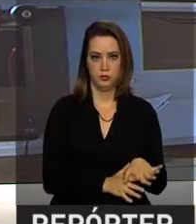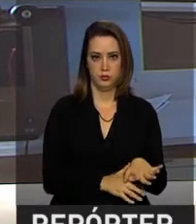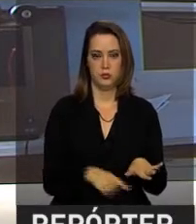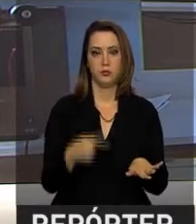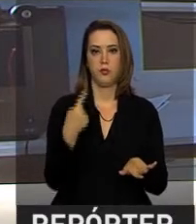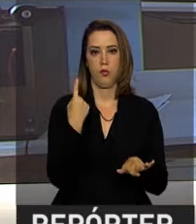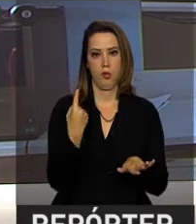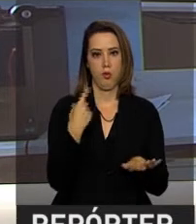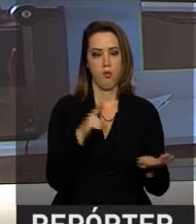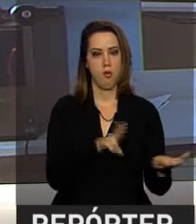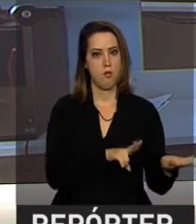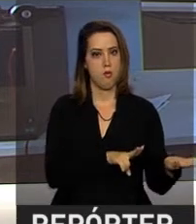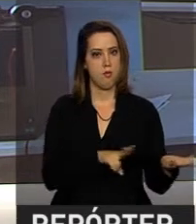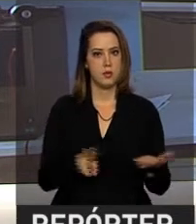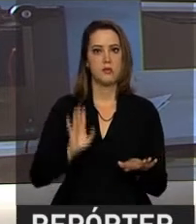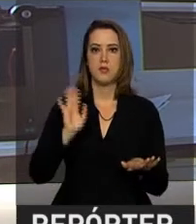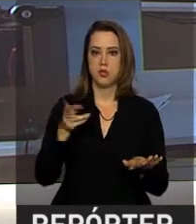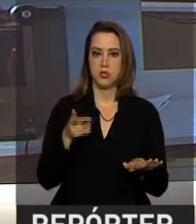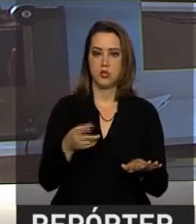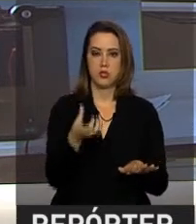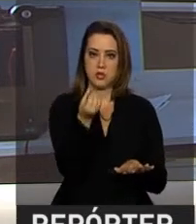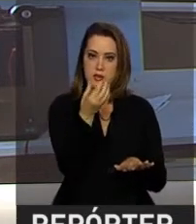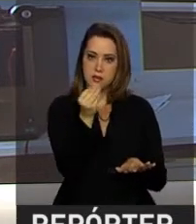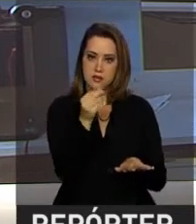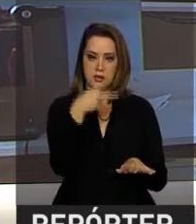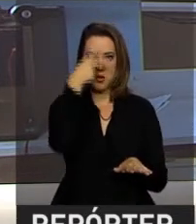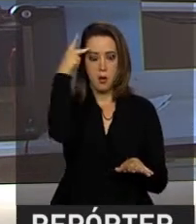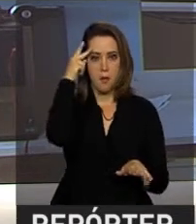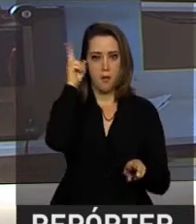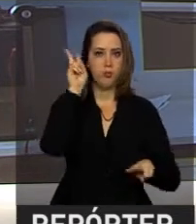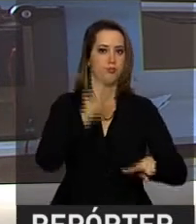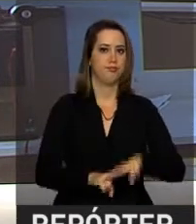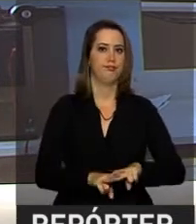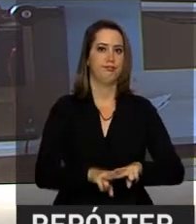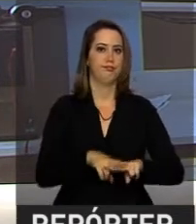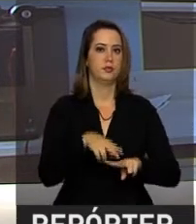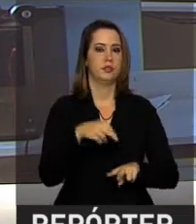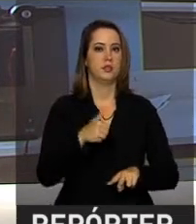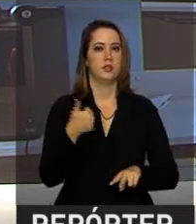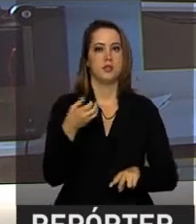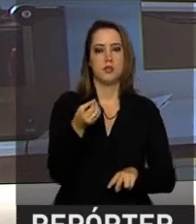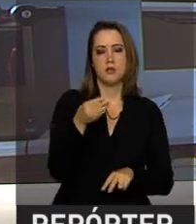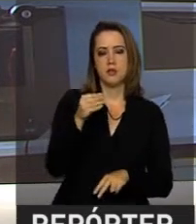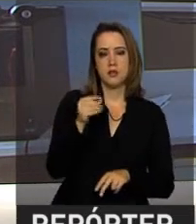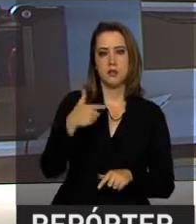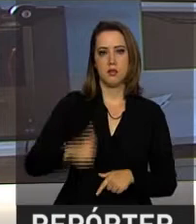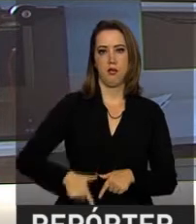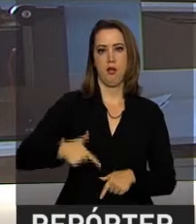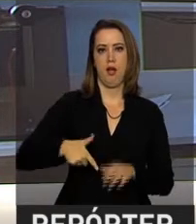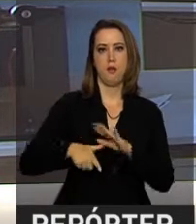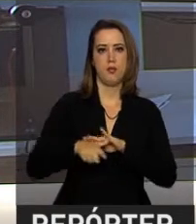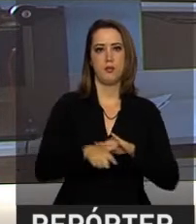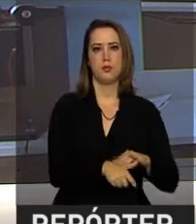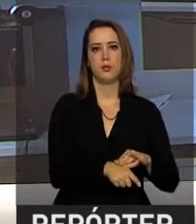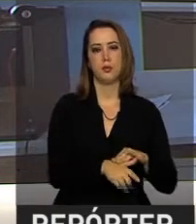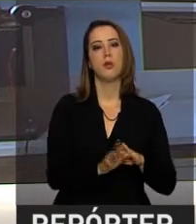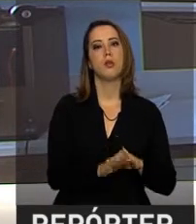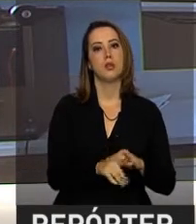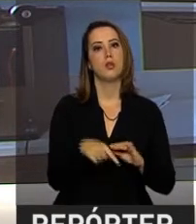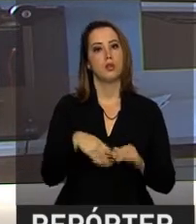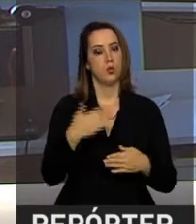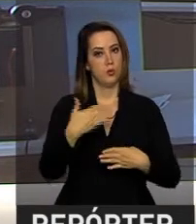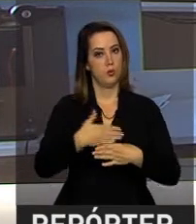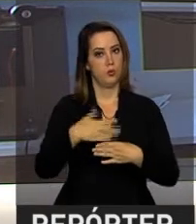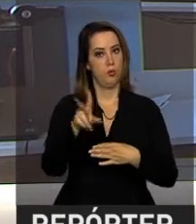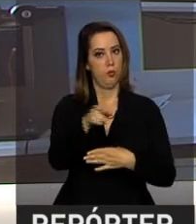mais de 60 pessoas foram presas e 160 armas apreendidas nas regiões de fronteira do brasil esses são alguns